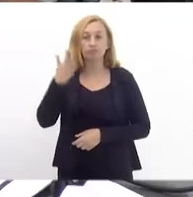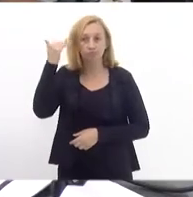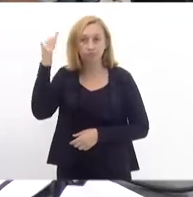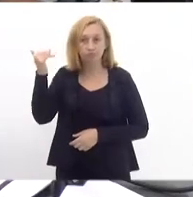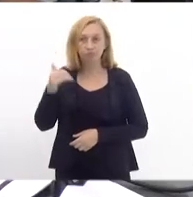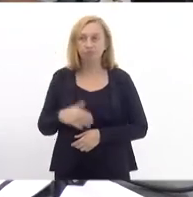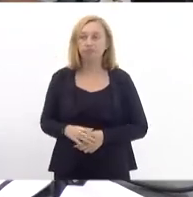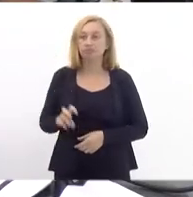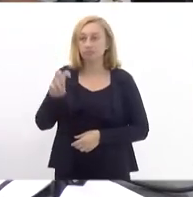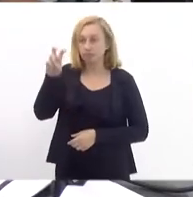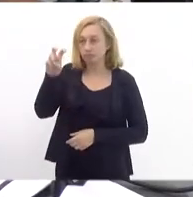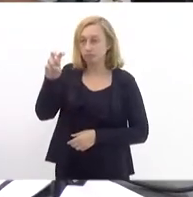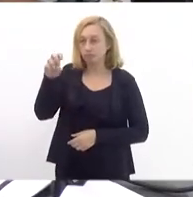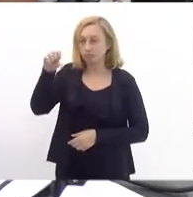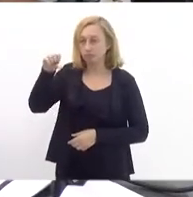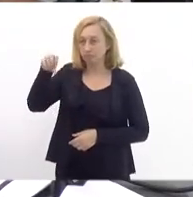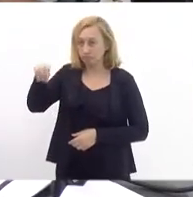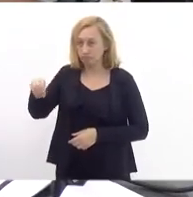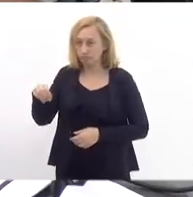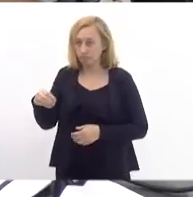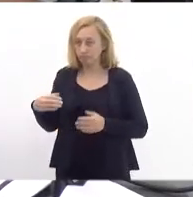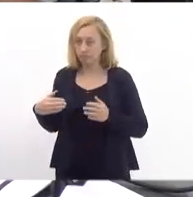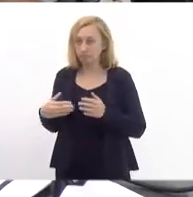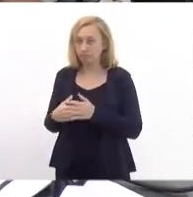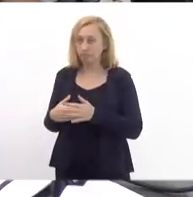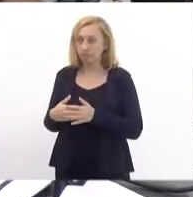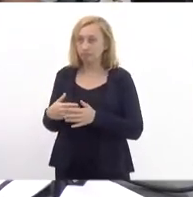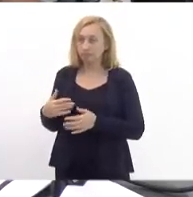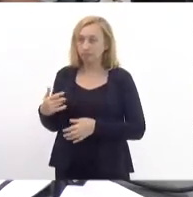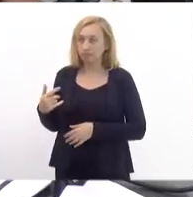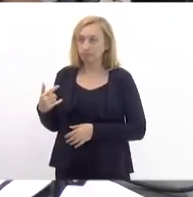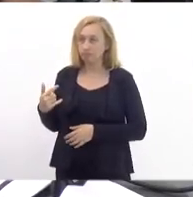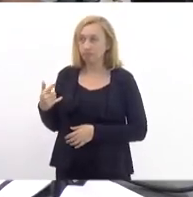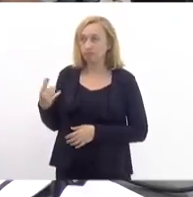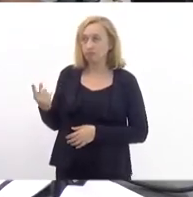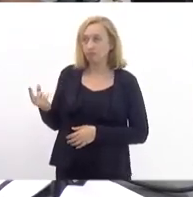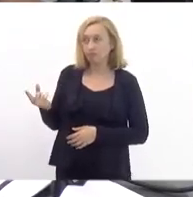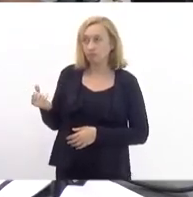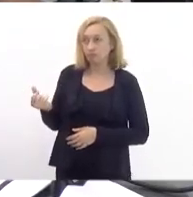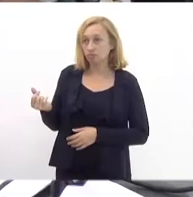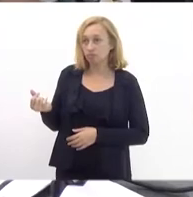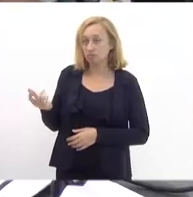e os 5,90 para um valor, que ela ainda não sabe qual é,